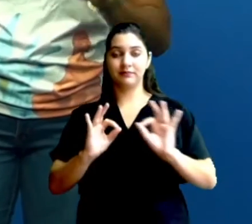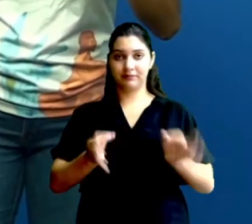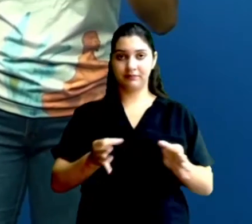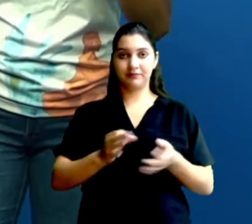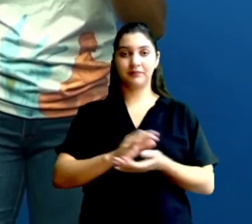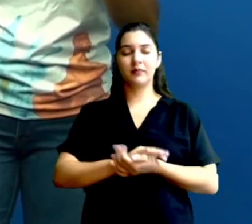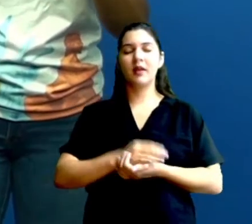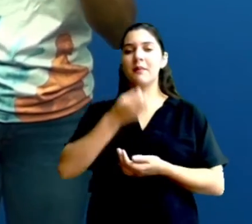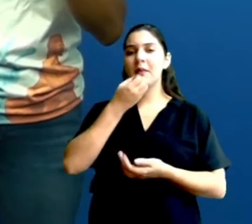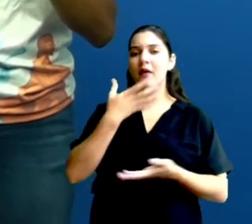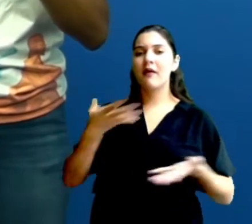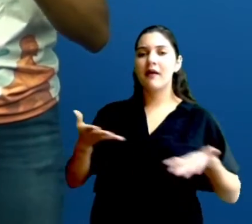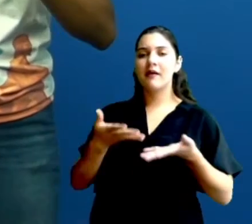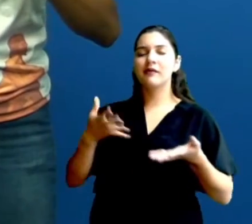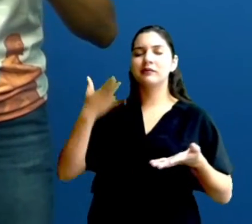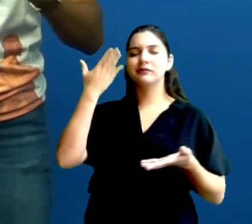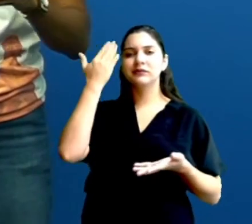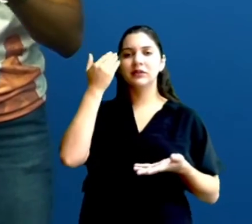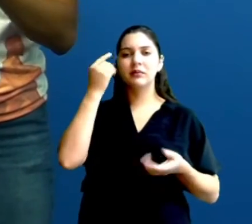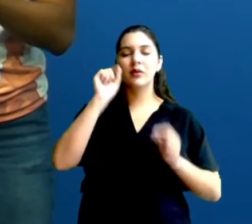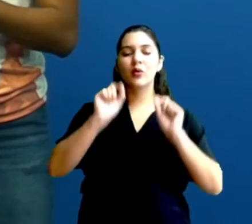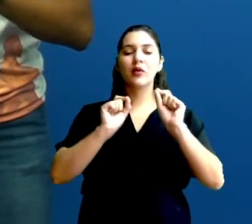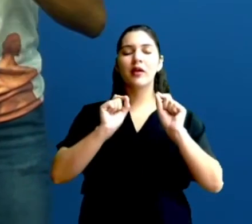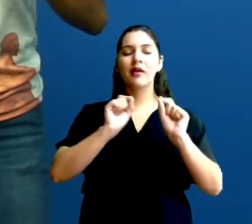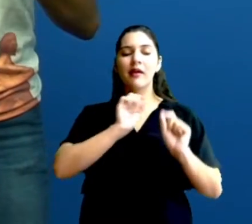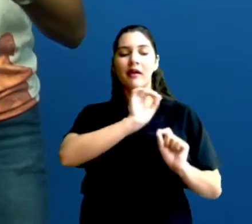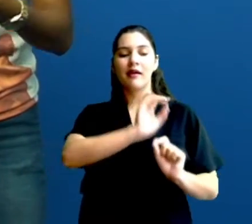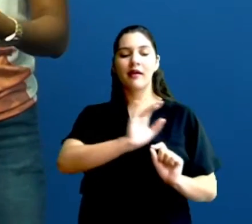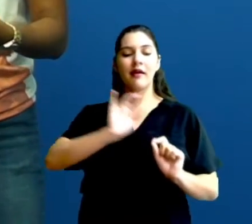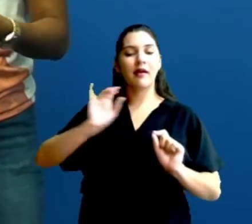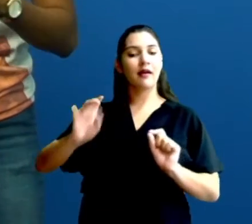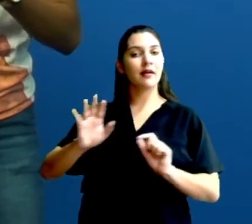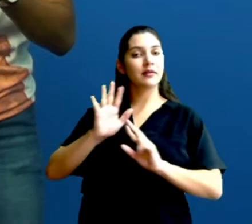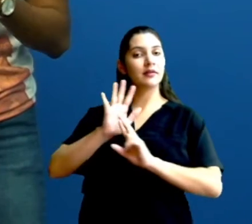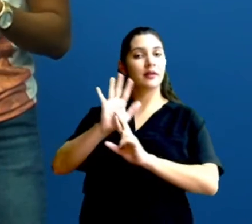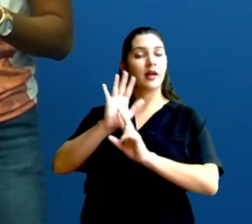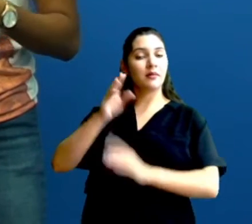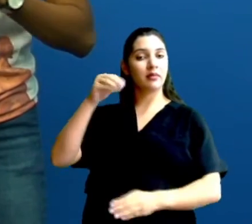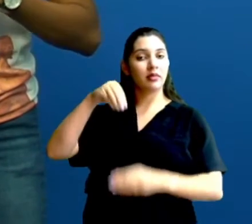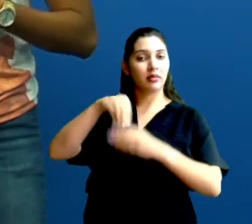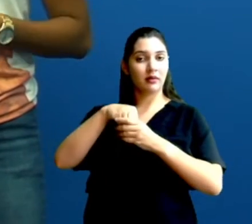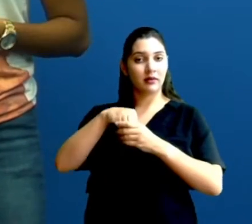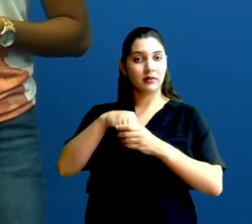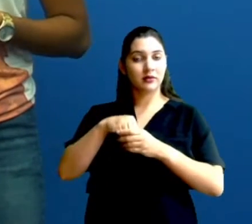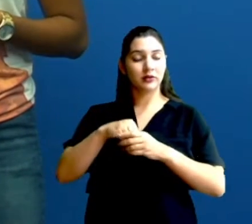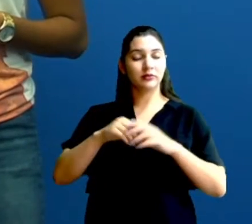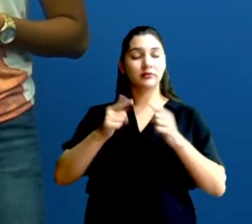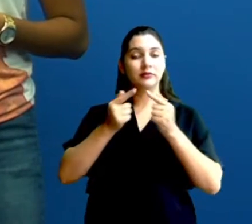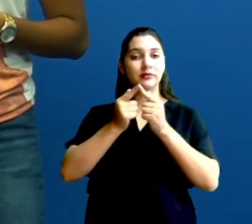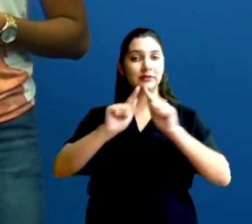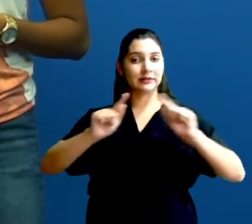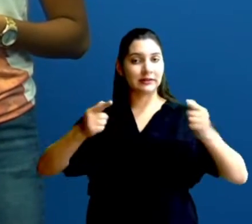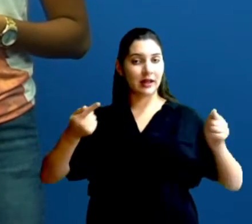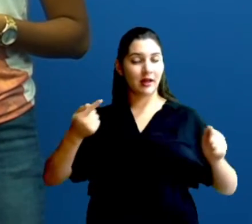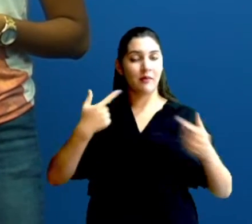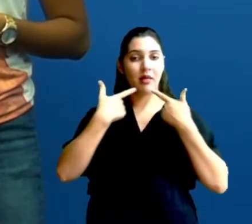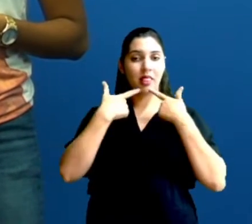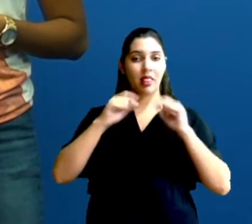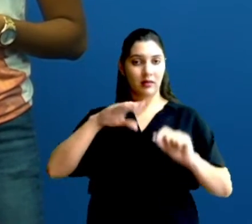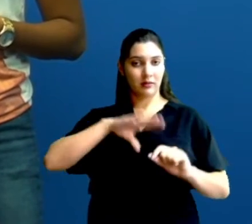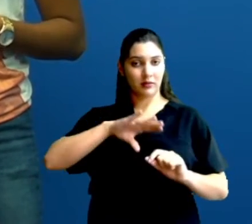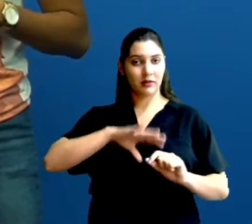Bom, agora vamos saber um pouquinho o que cada um representa dentro da gramática da língua